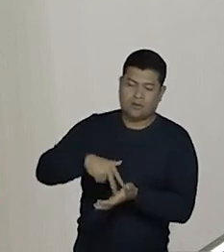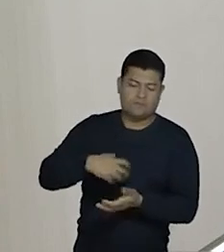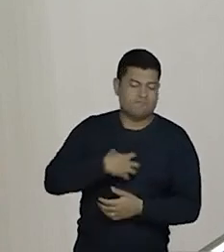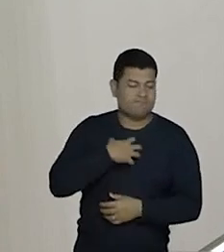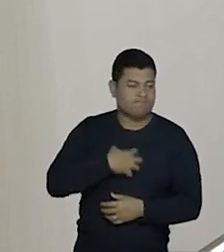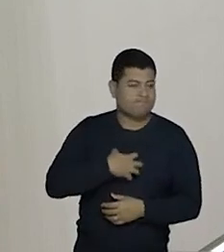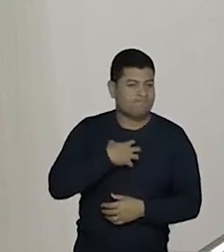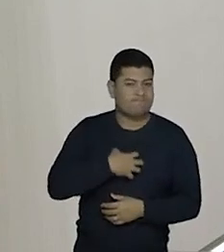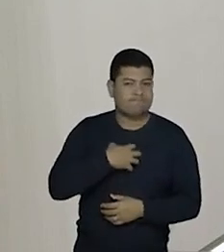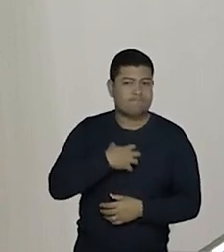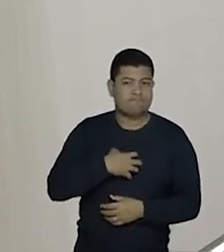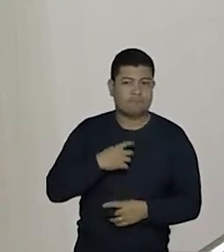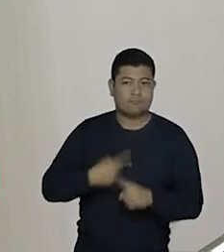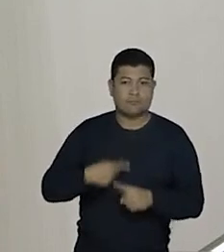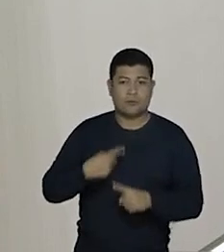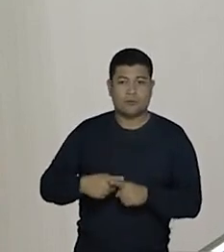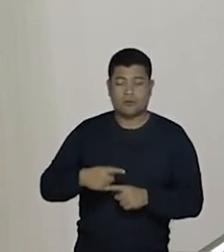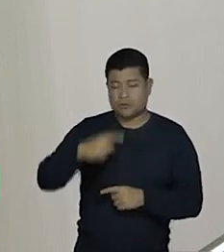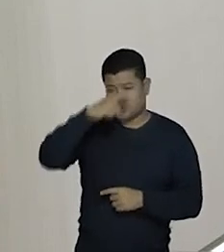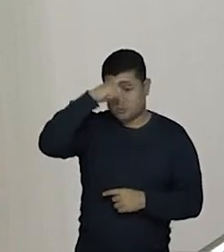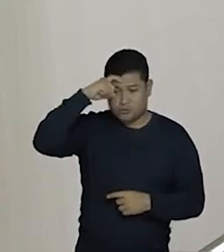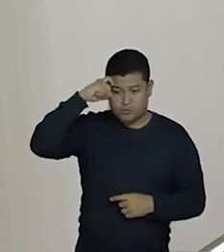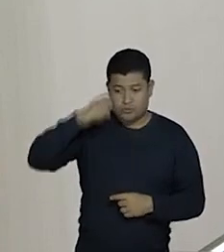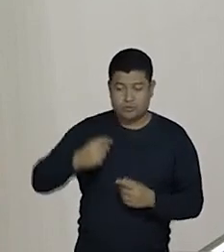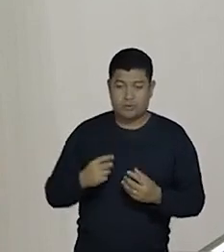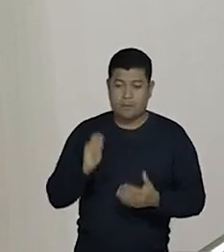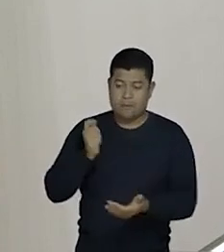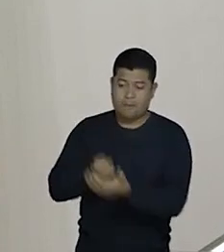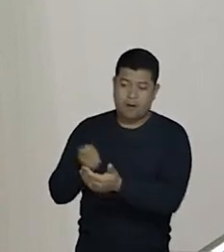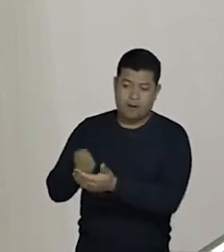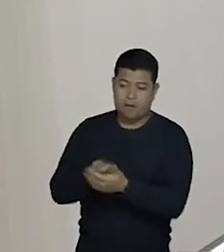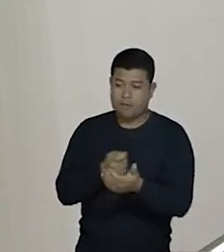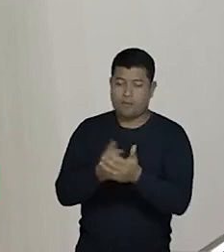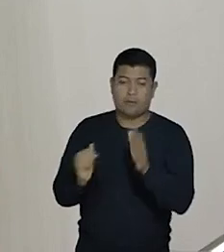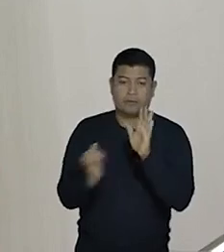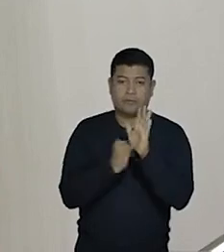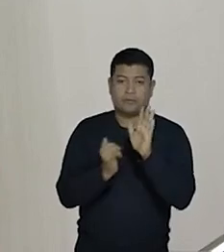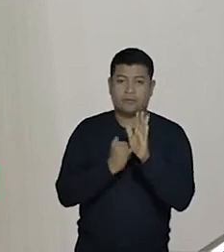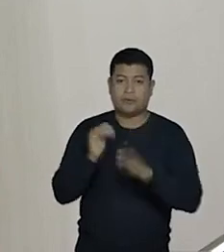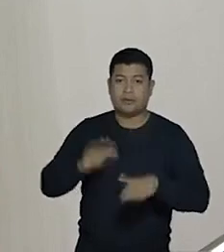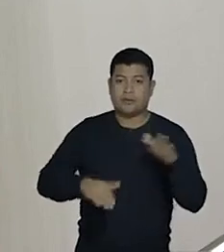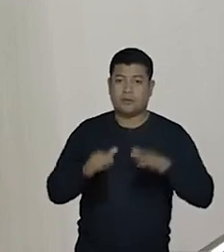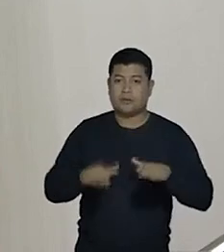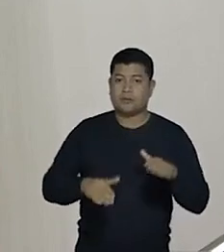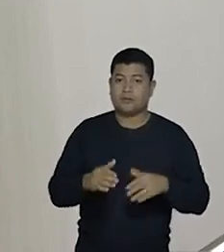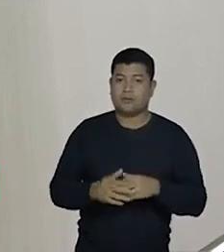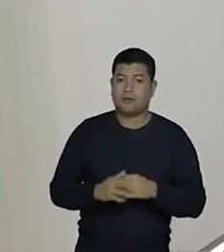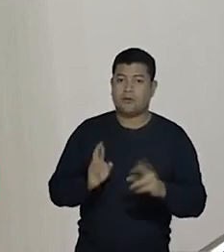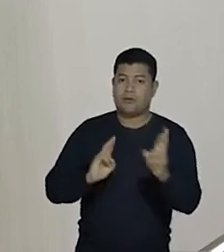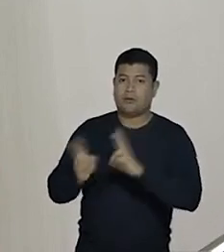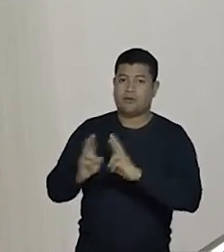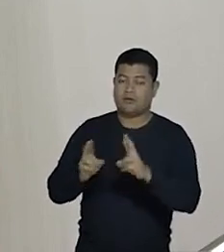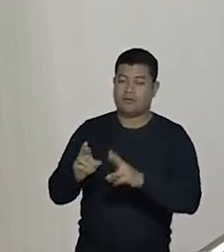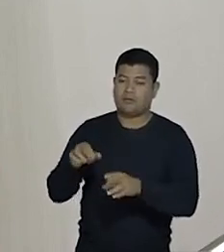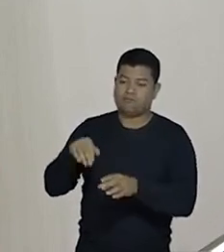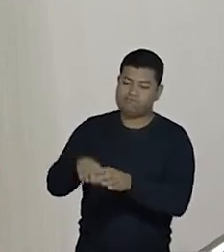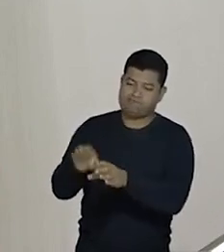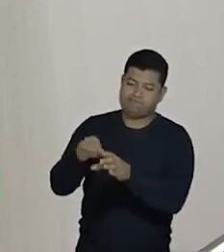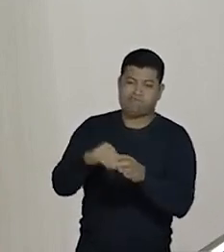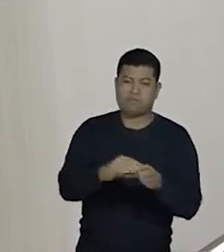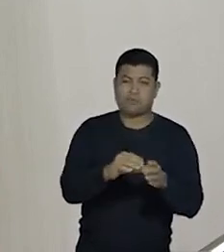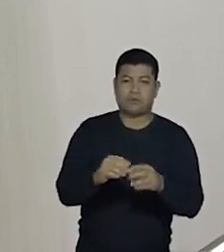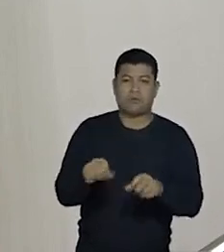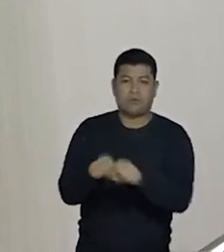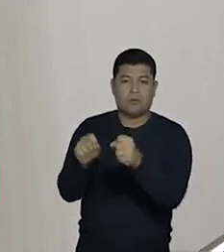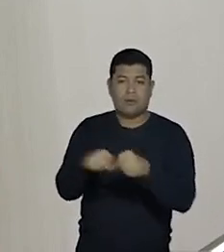que sua e paga tanto imposto e as leis nós temos que andar em rodovia cheio de buraco nós